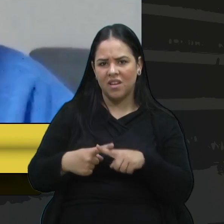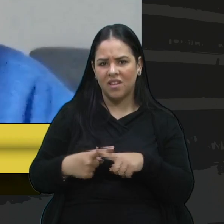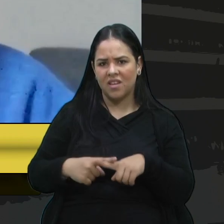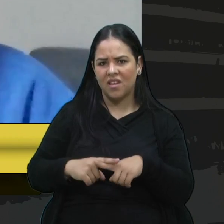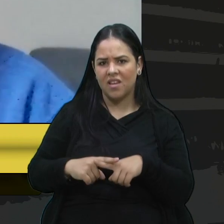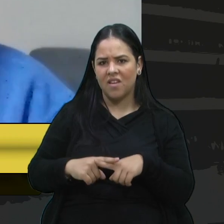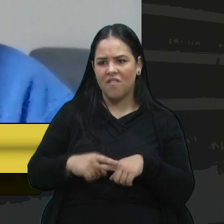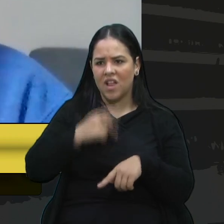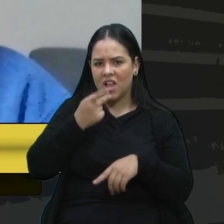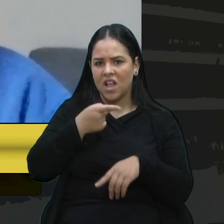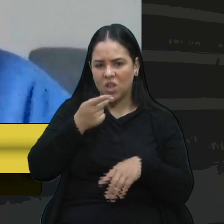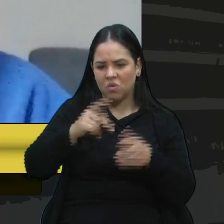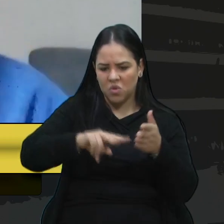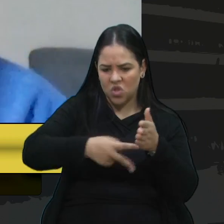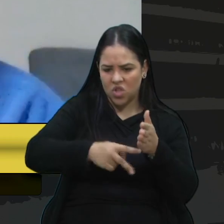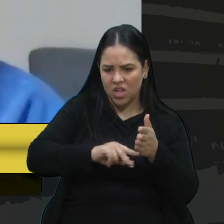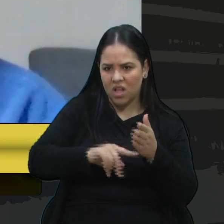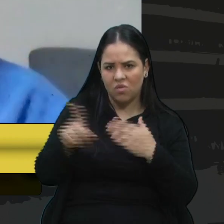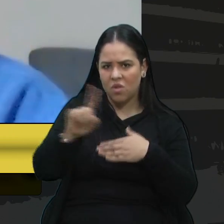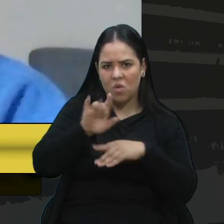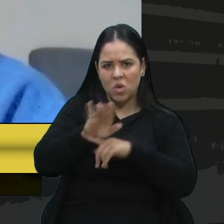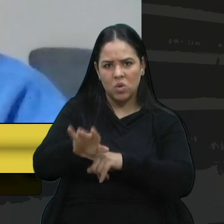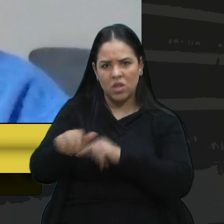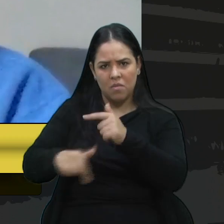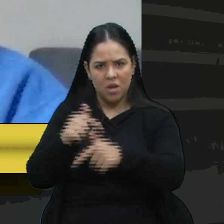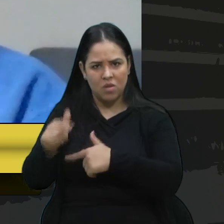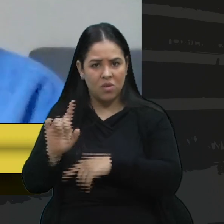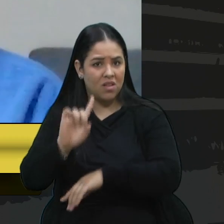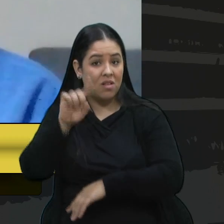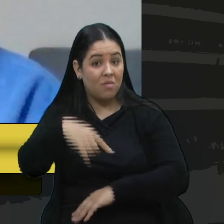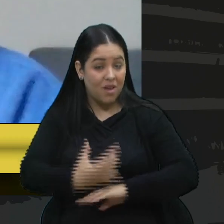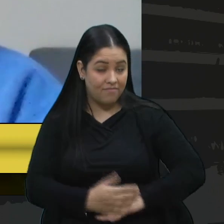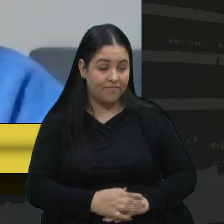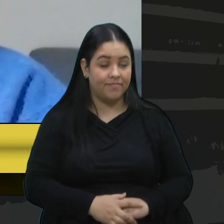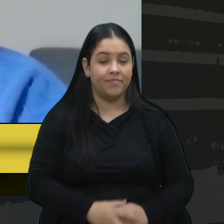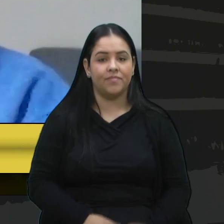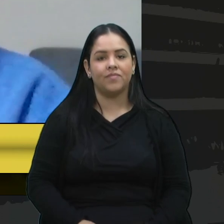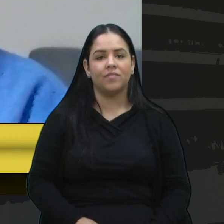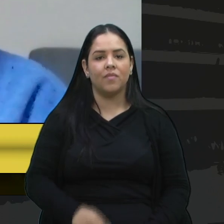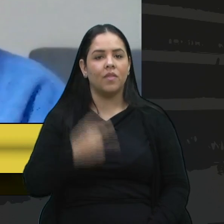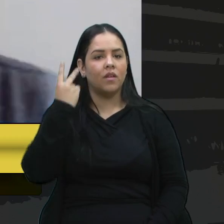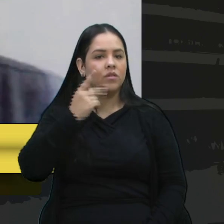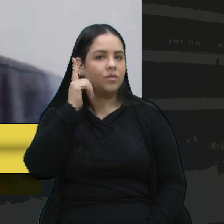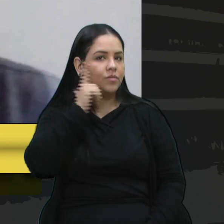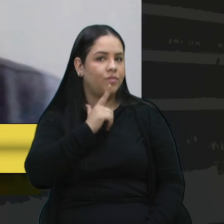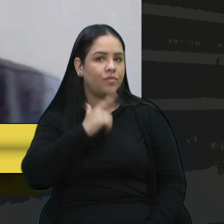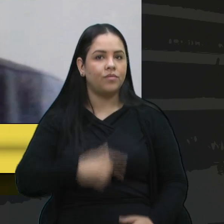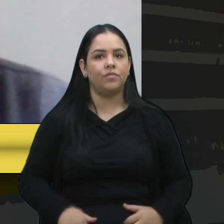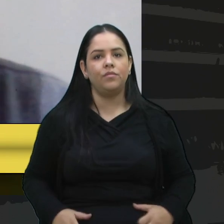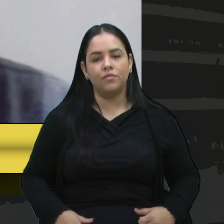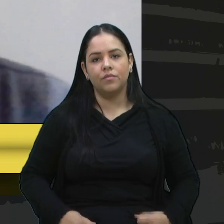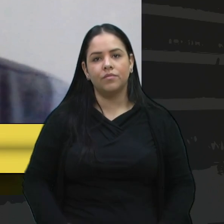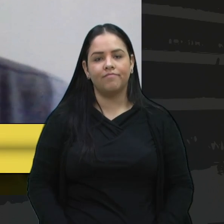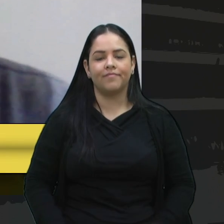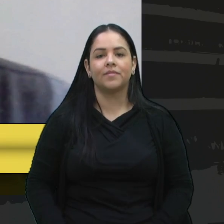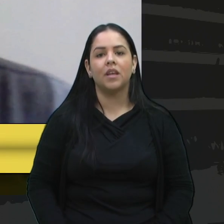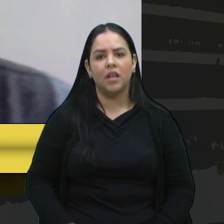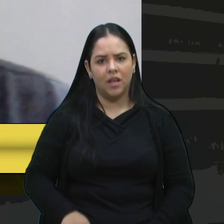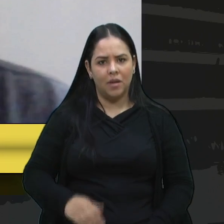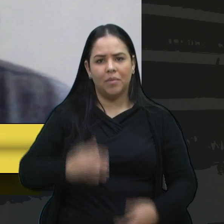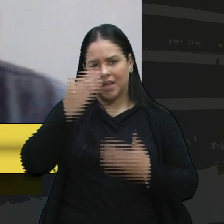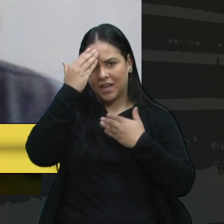trabalhadores do sindicato, quando na verdade não é. Só a parte, vereador Lucas. Obrigado, vereadora Estela. Muito importante